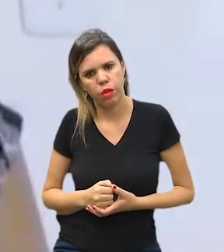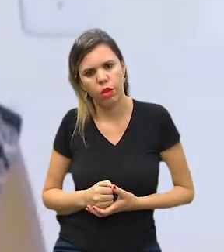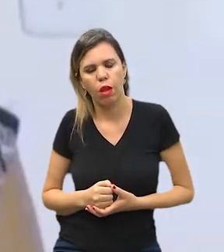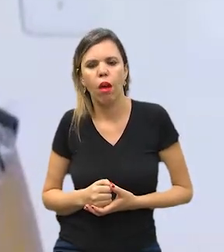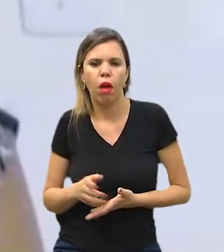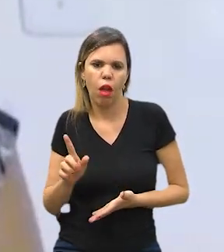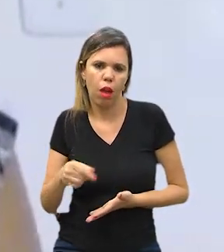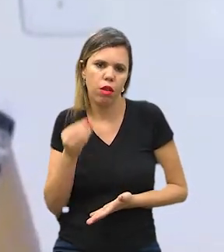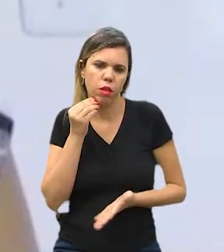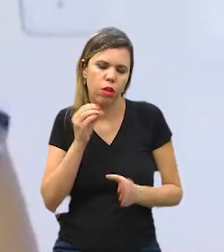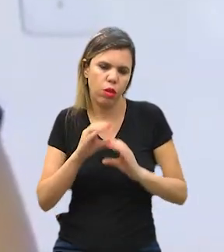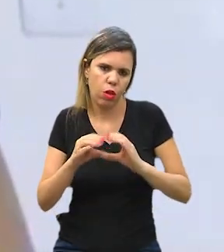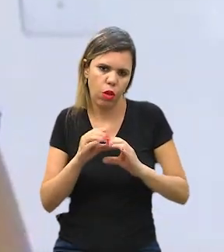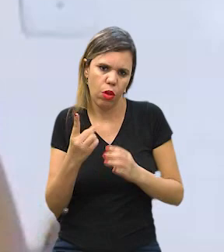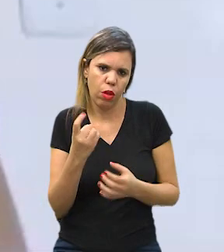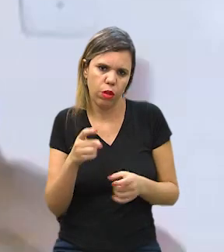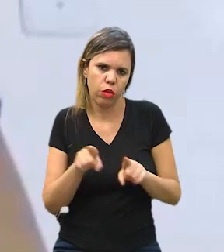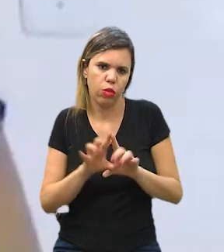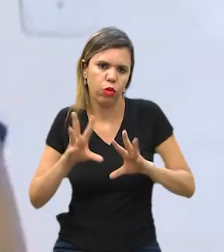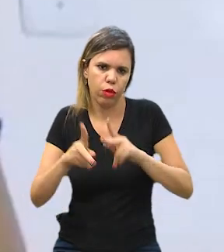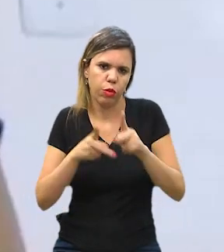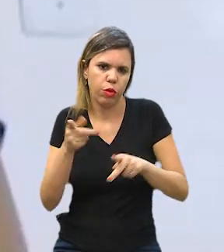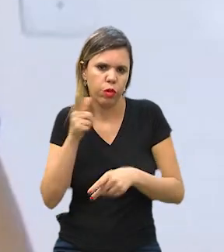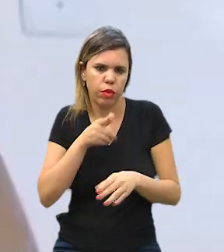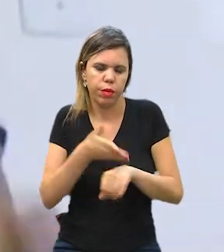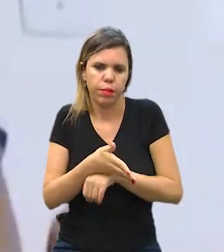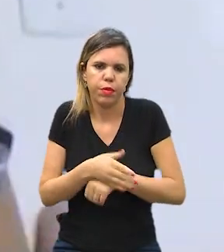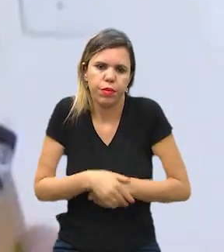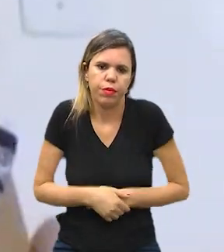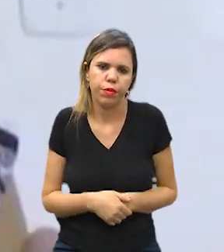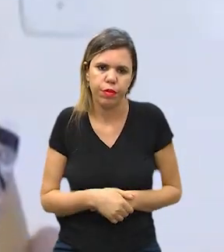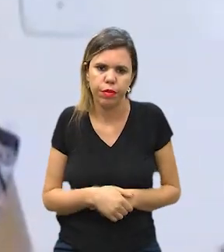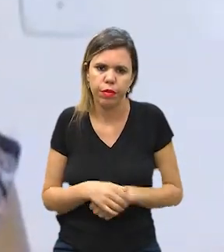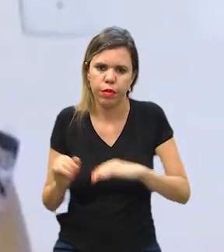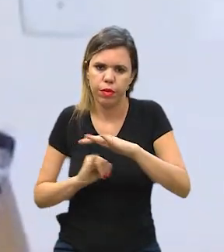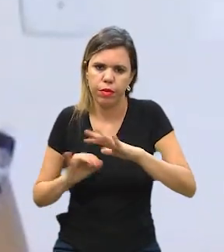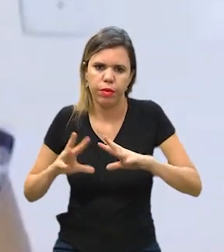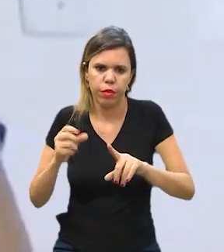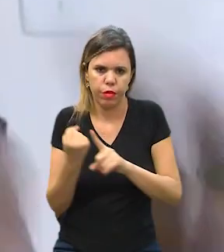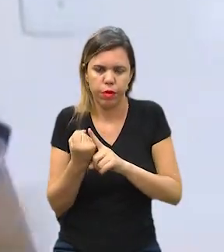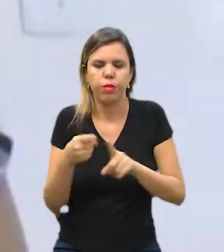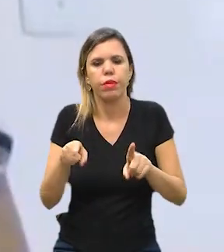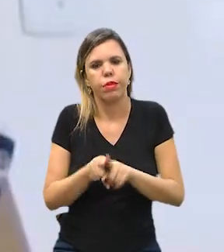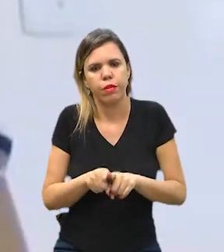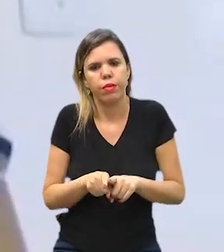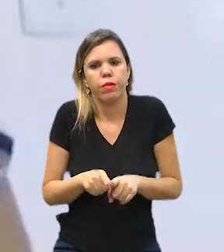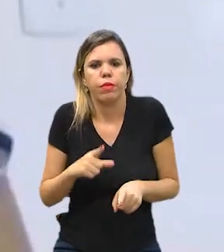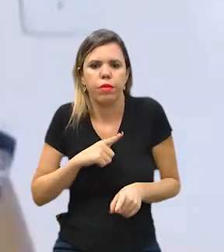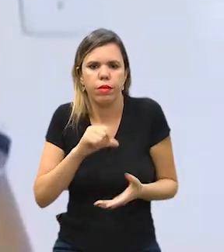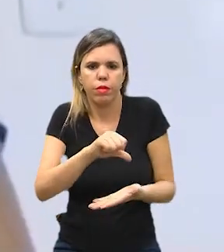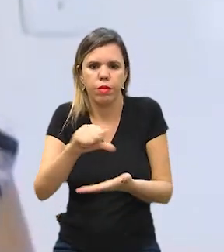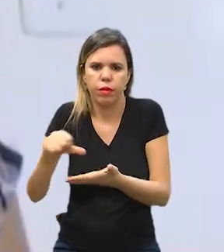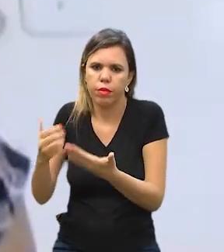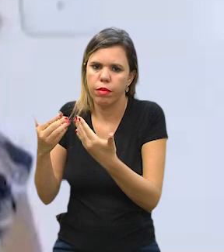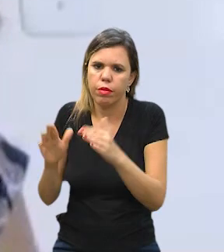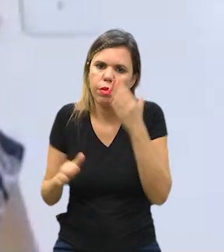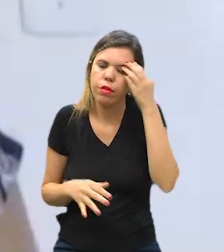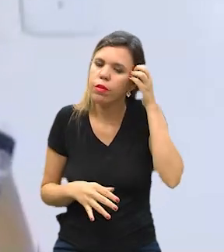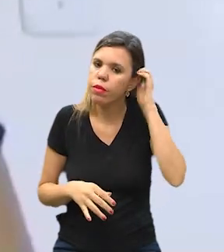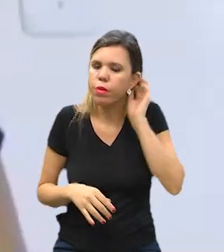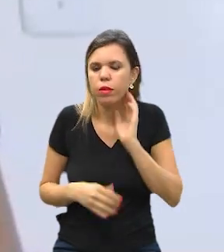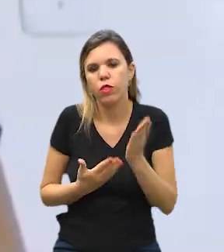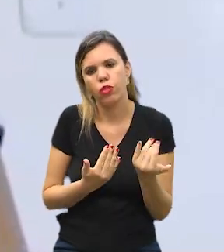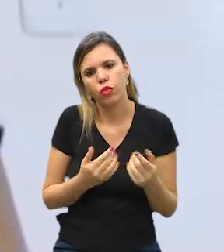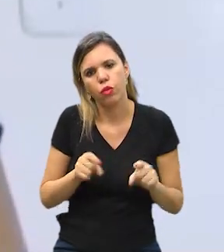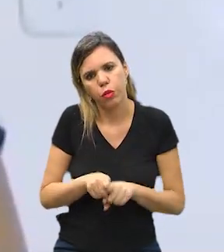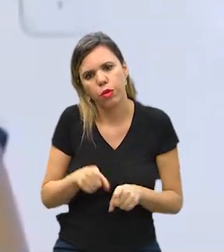um pouco mais viável, né? Um canal só para que todos possam ter acesso. Mas as organizações sociais também dos territórios